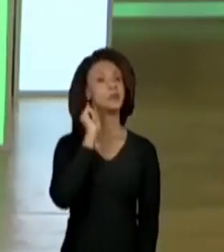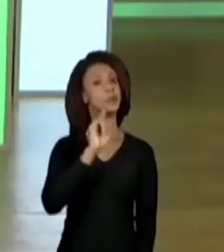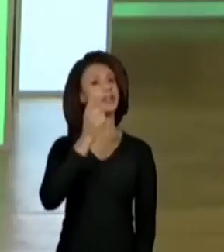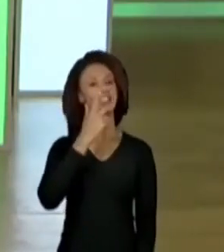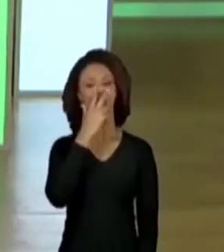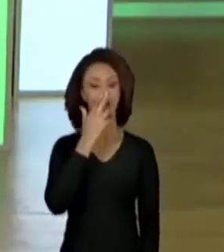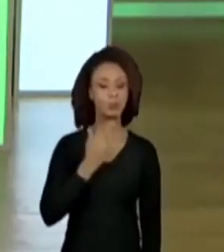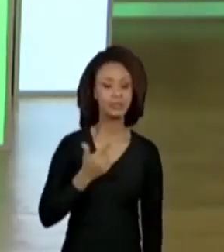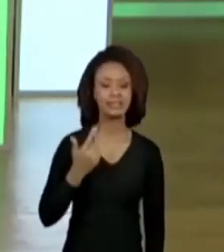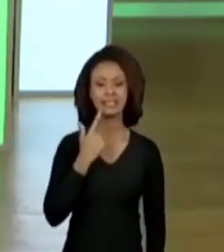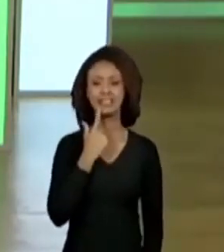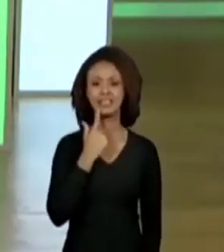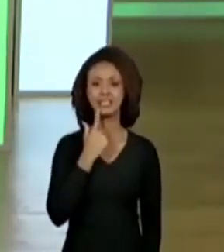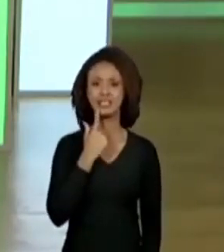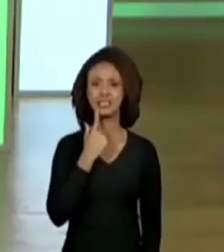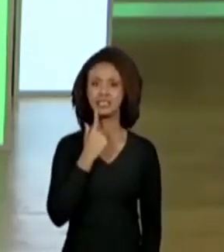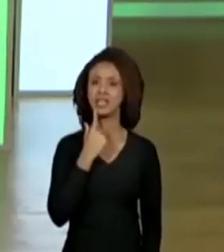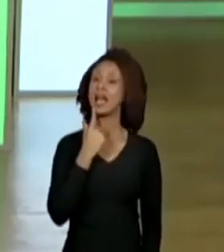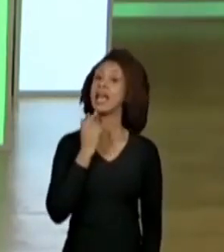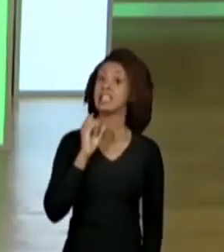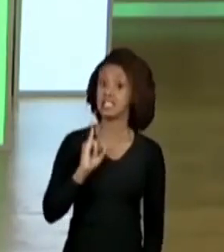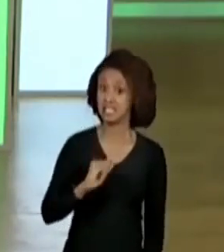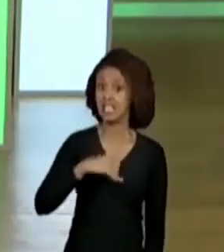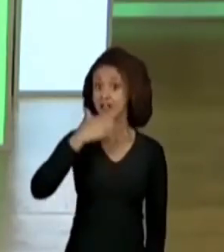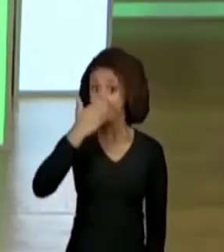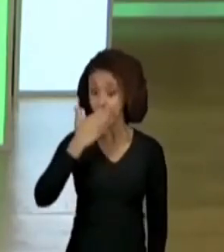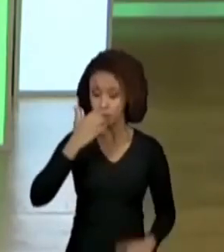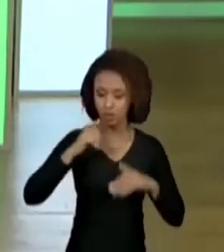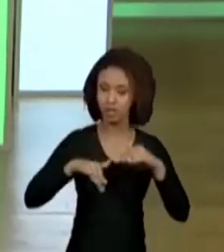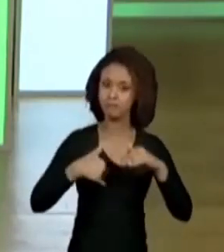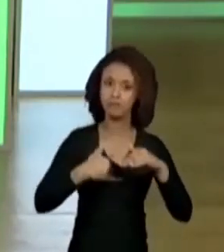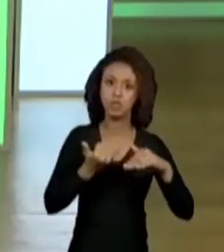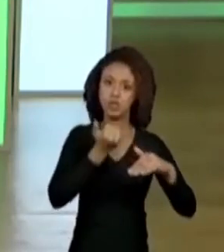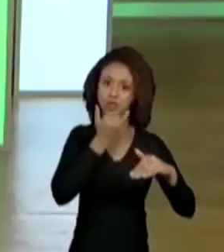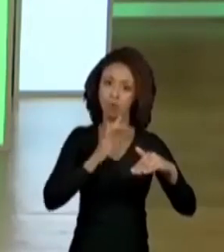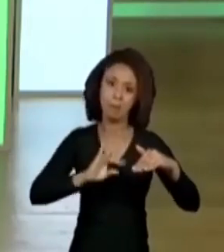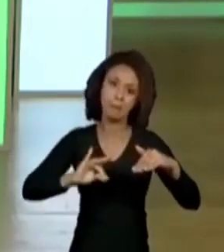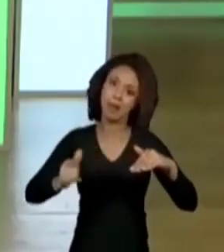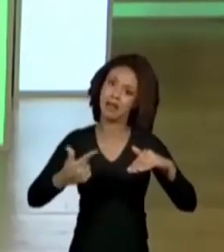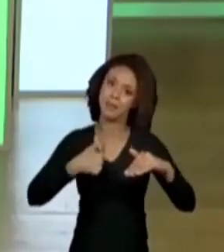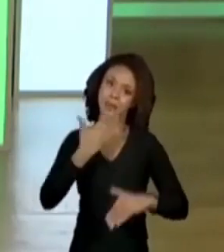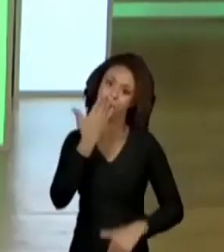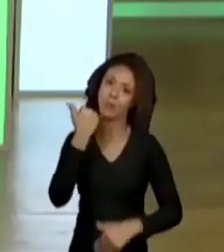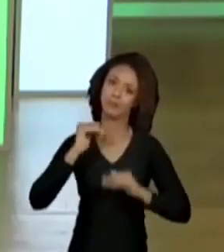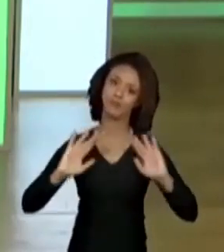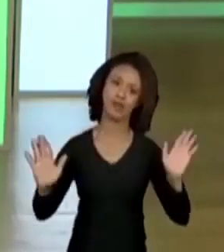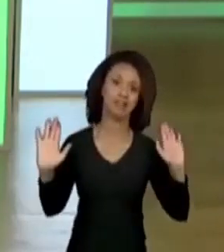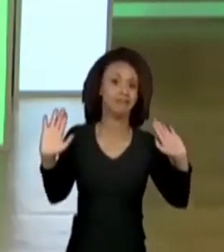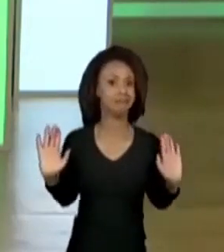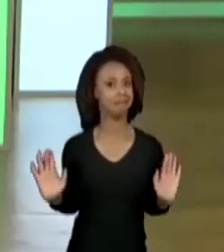eu acho. Aí já ia ter comida. Né? Não conte essa parte, porque a gente...